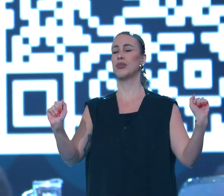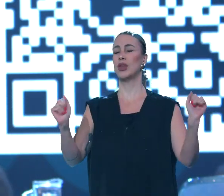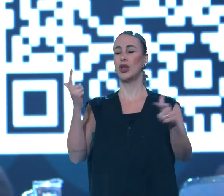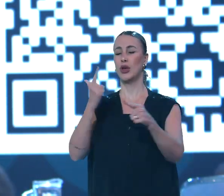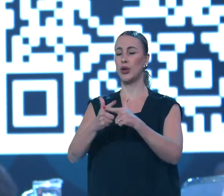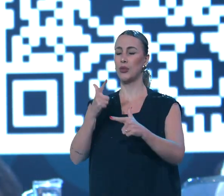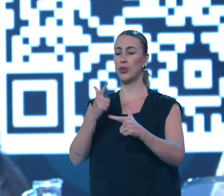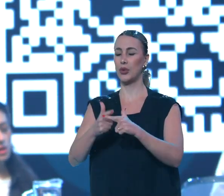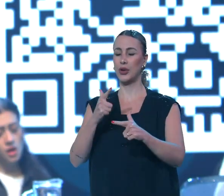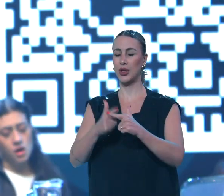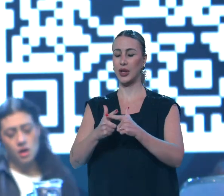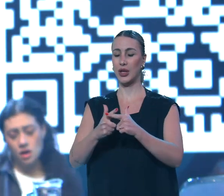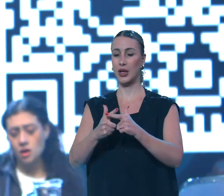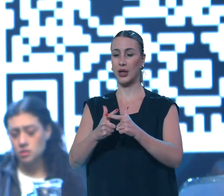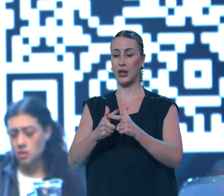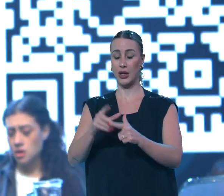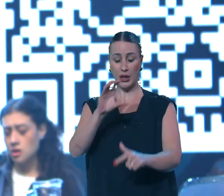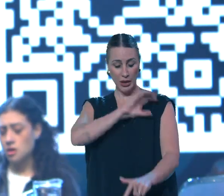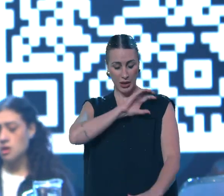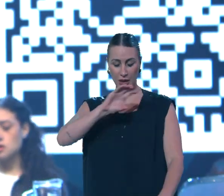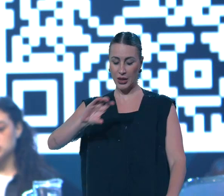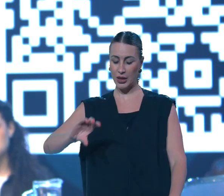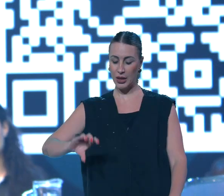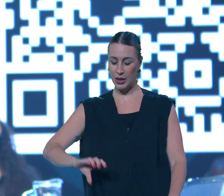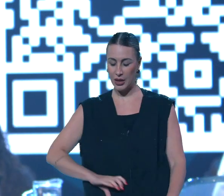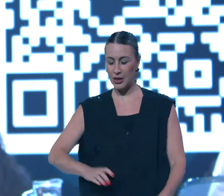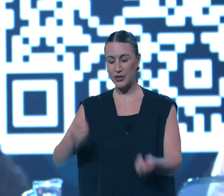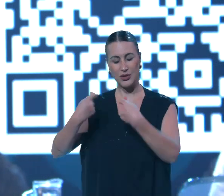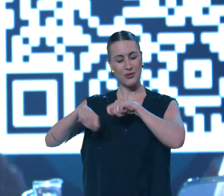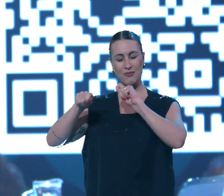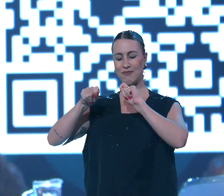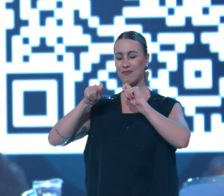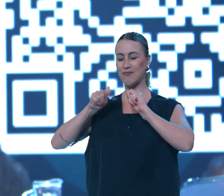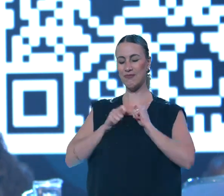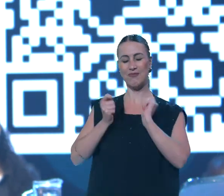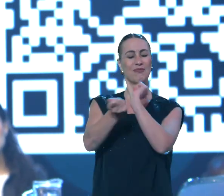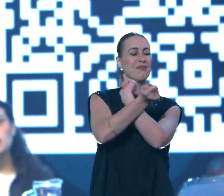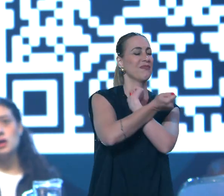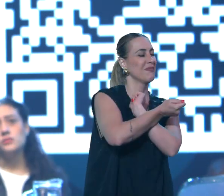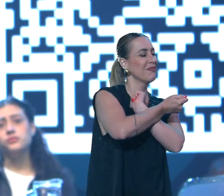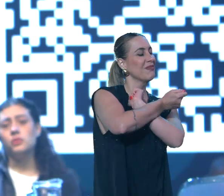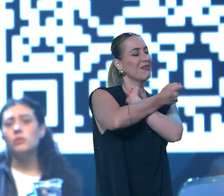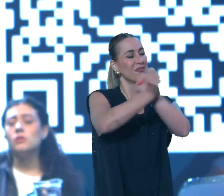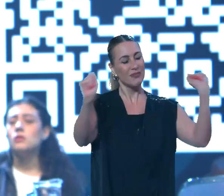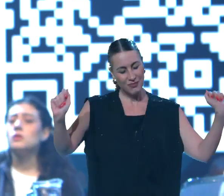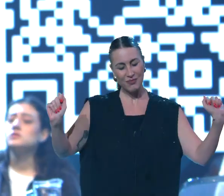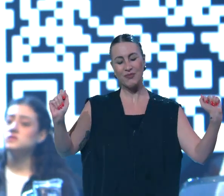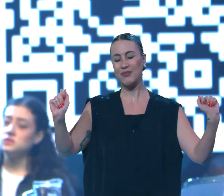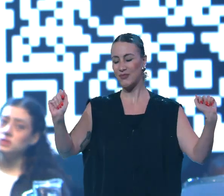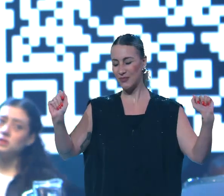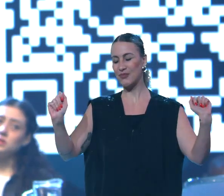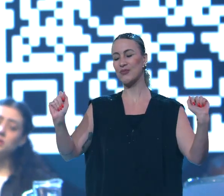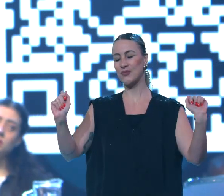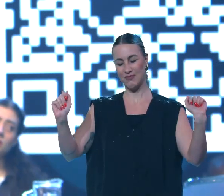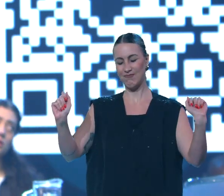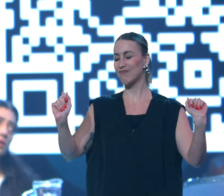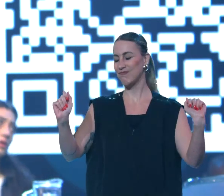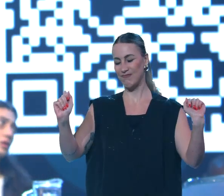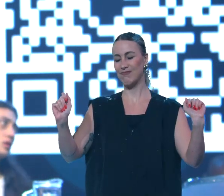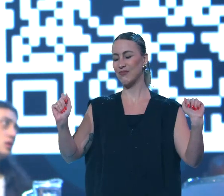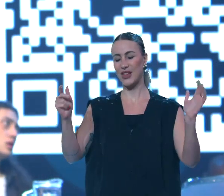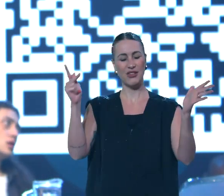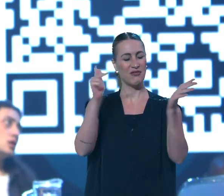na vida de muitos aqui hoje. Em Cristo há liberdade, plena